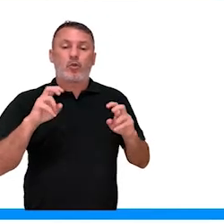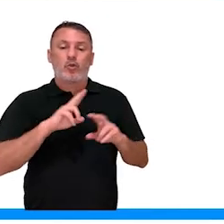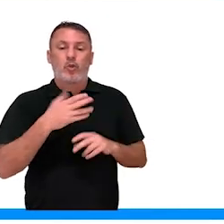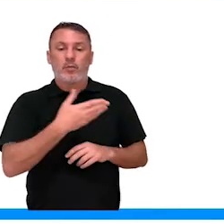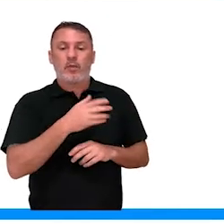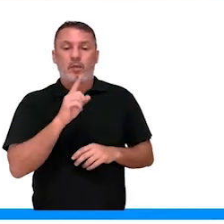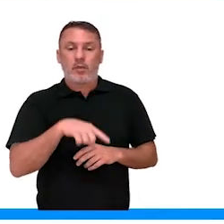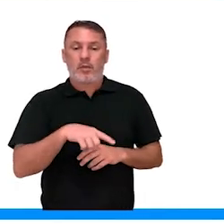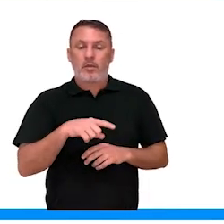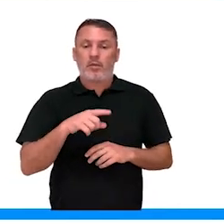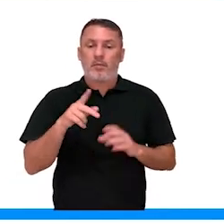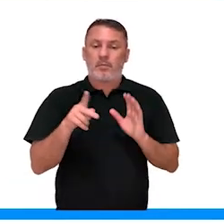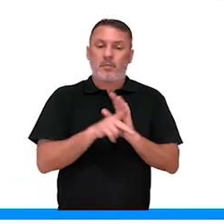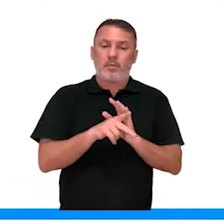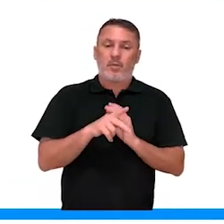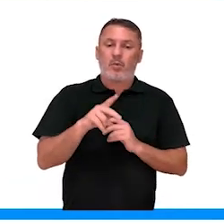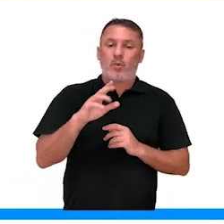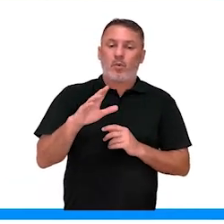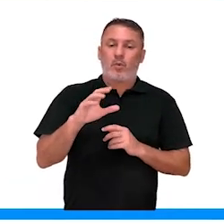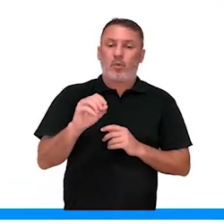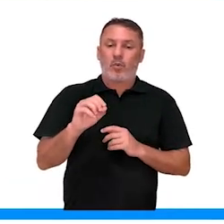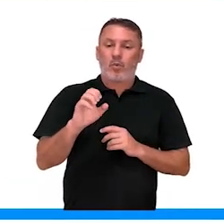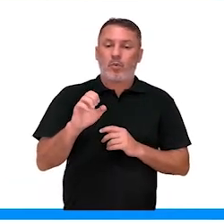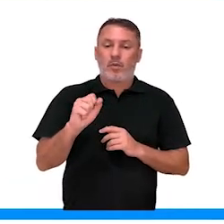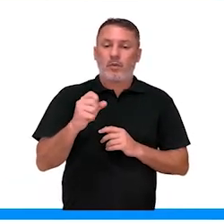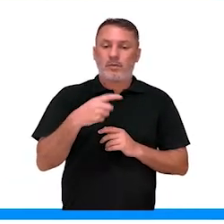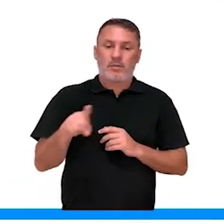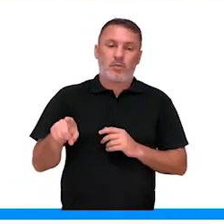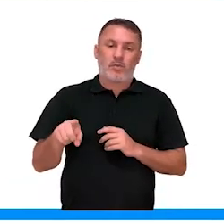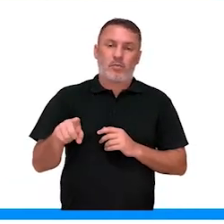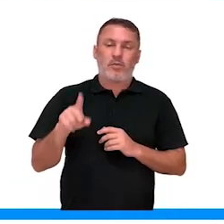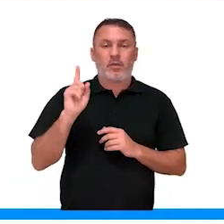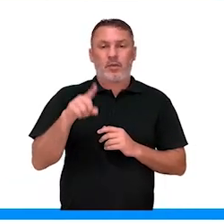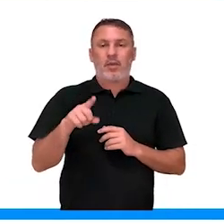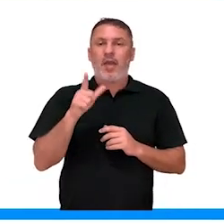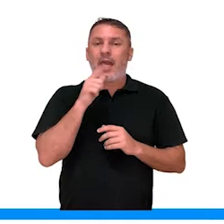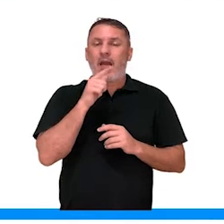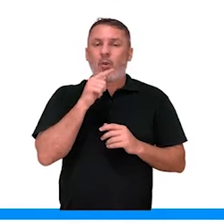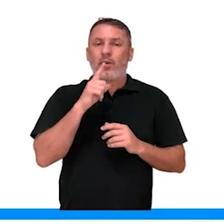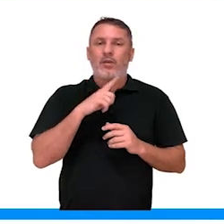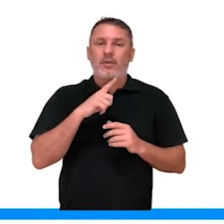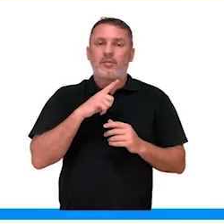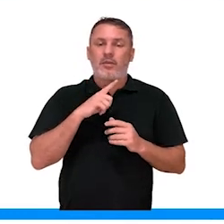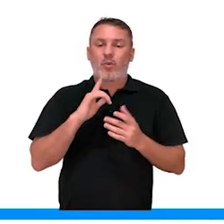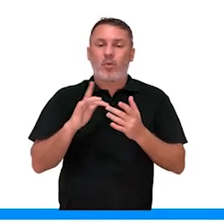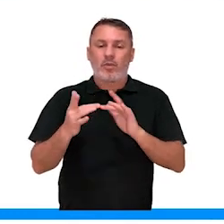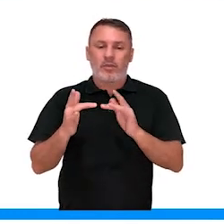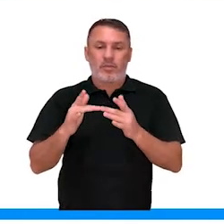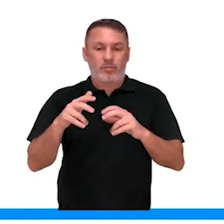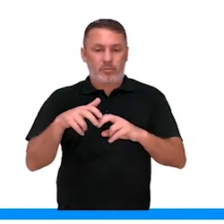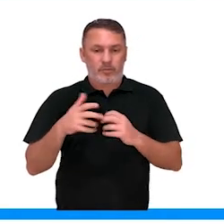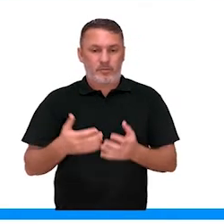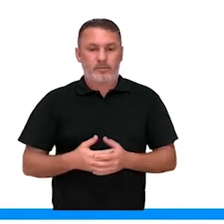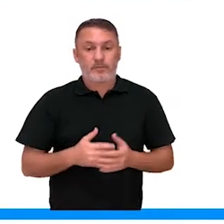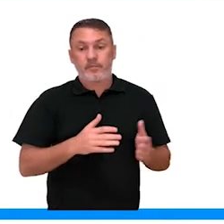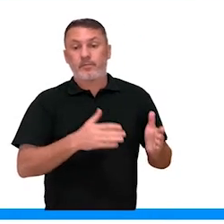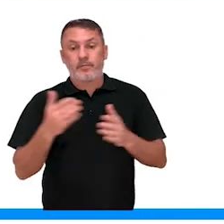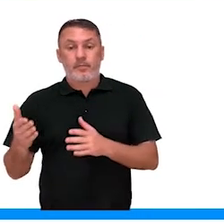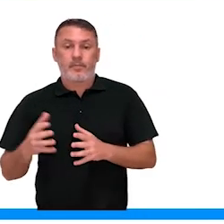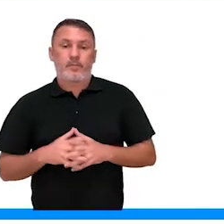de coesão, que são essa interação que existe entre as moléculas de água.